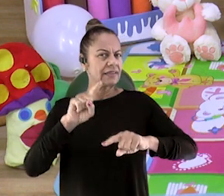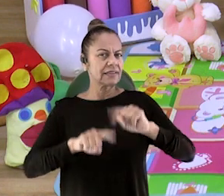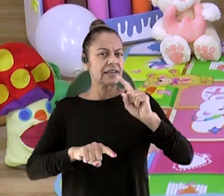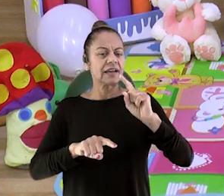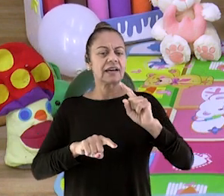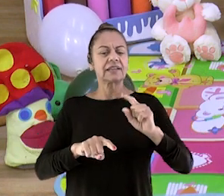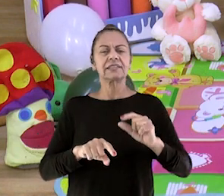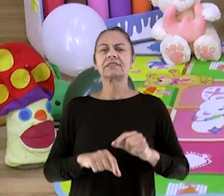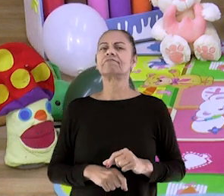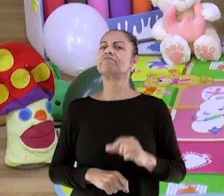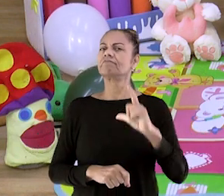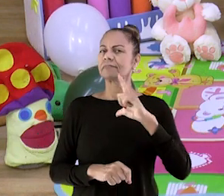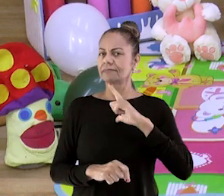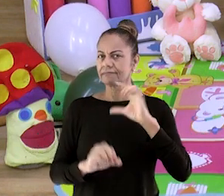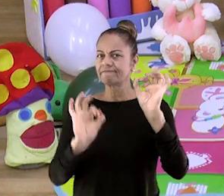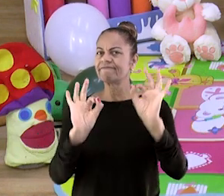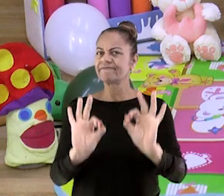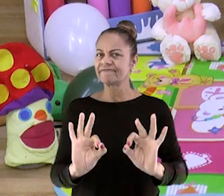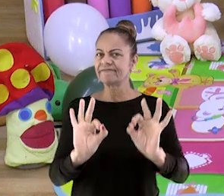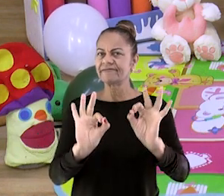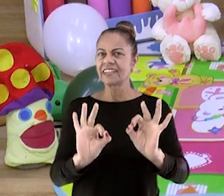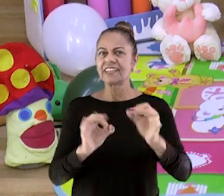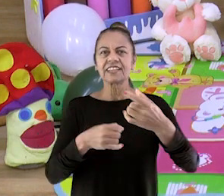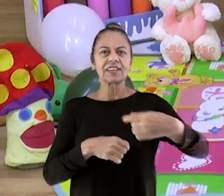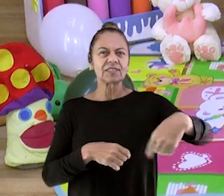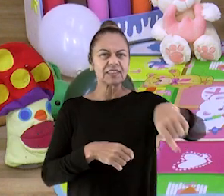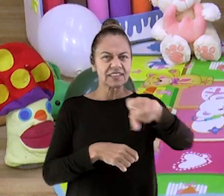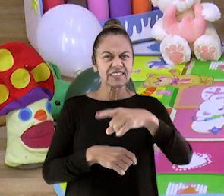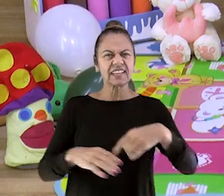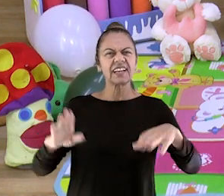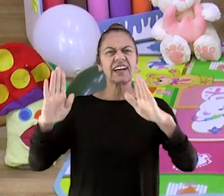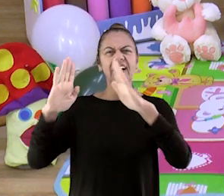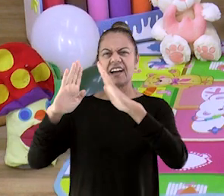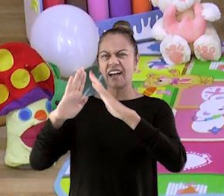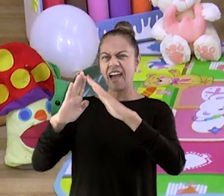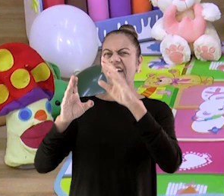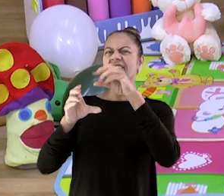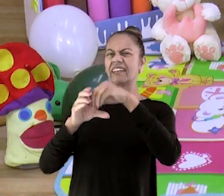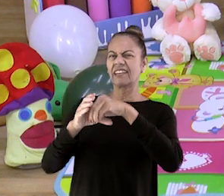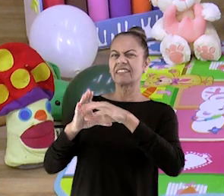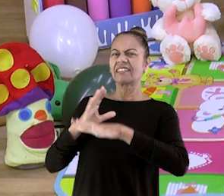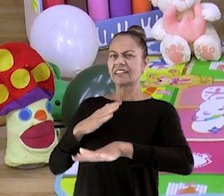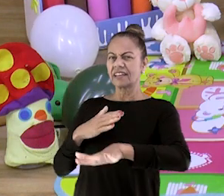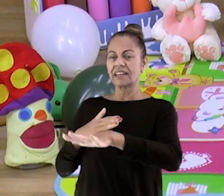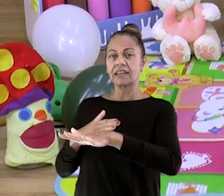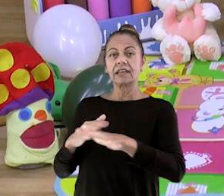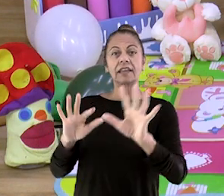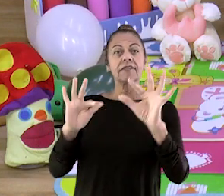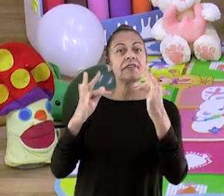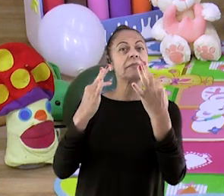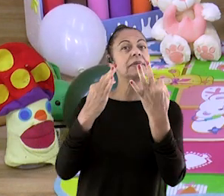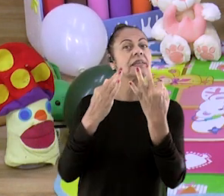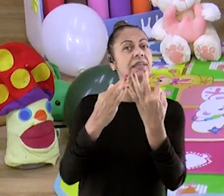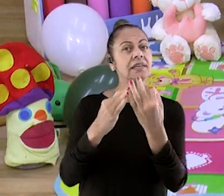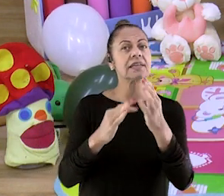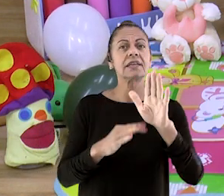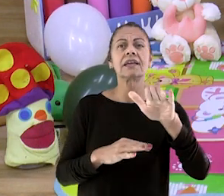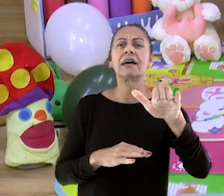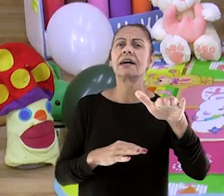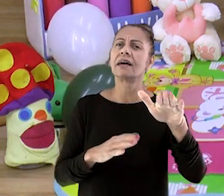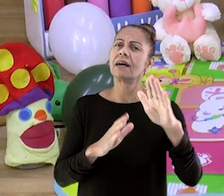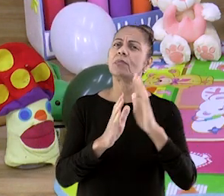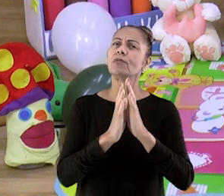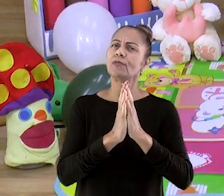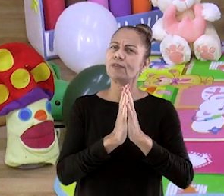tenho certeza que você tem aí na sua casa famílias ajudem